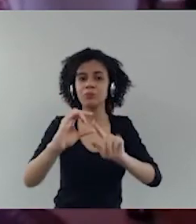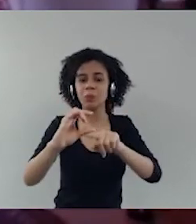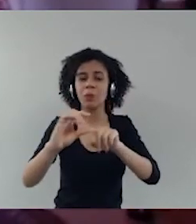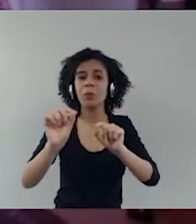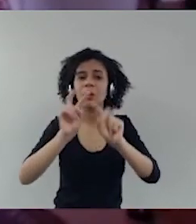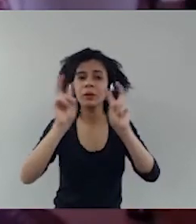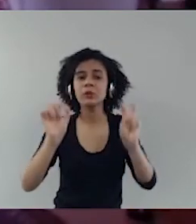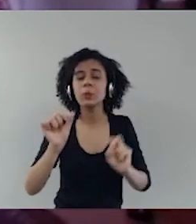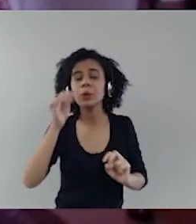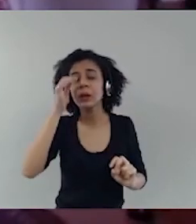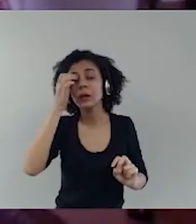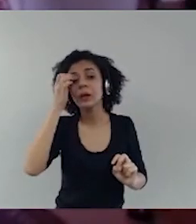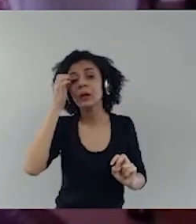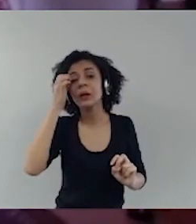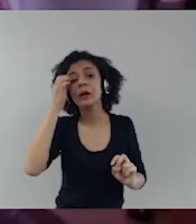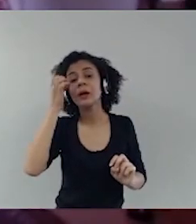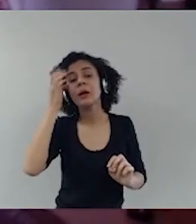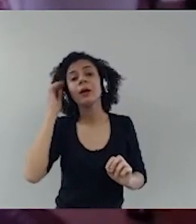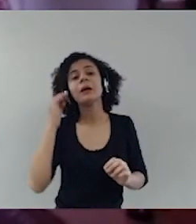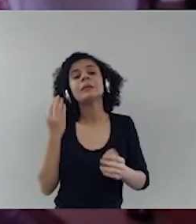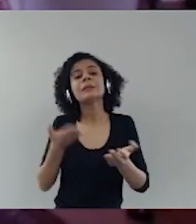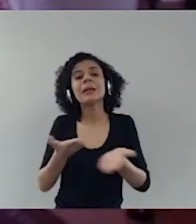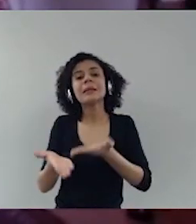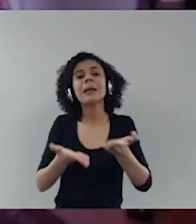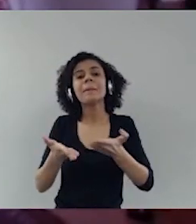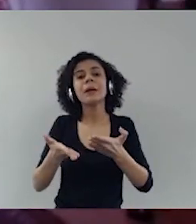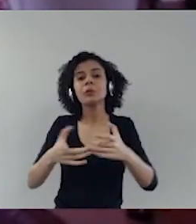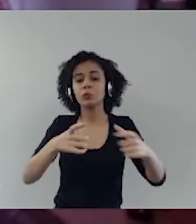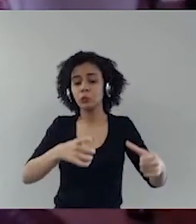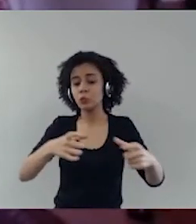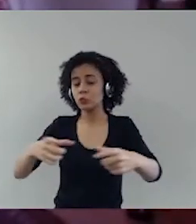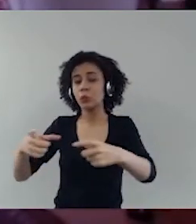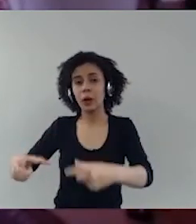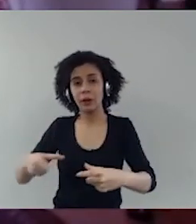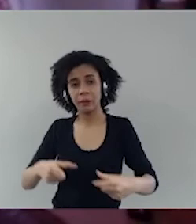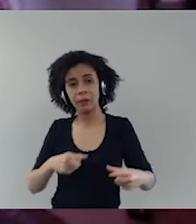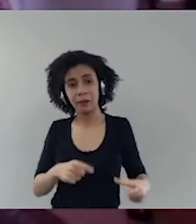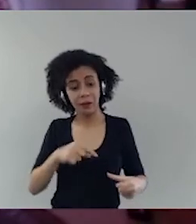que é a questão do tratamento do território, que é esse